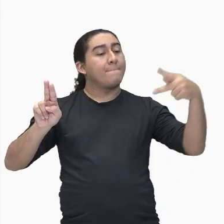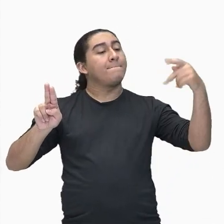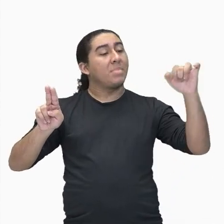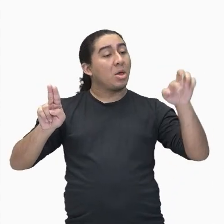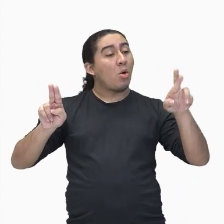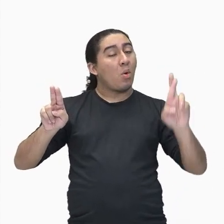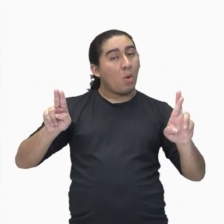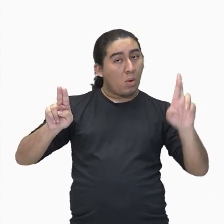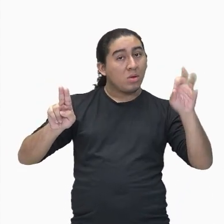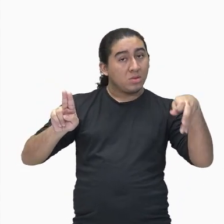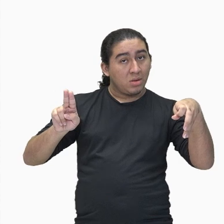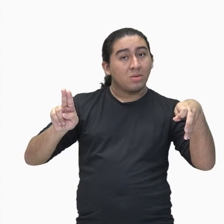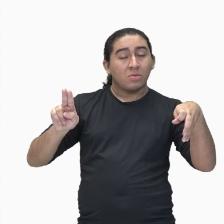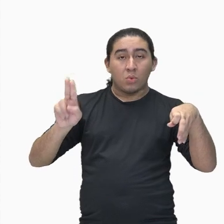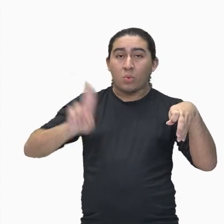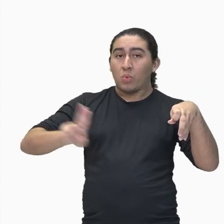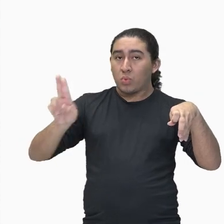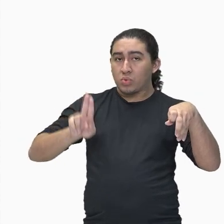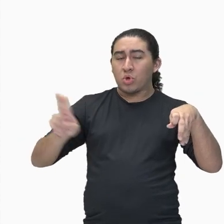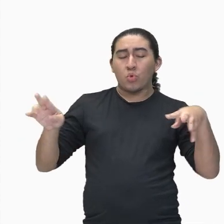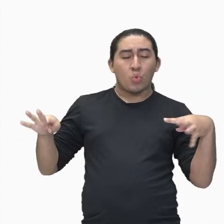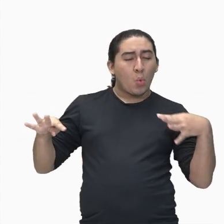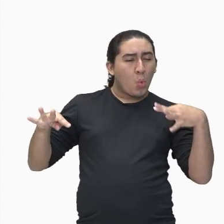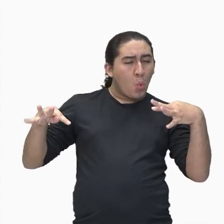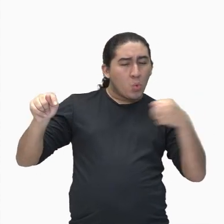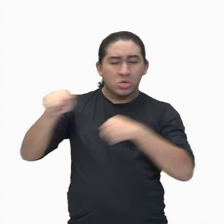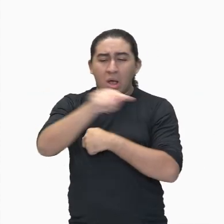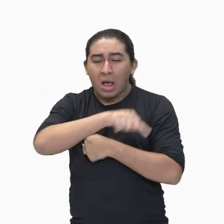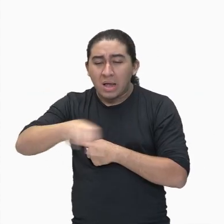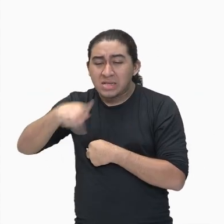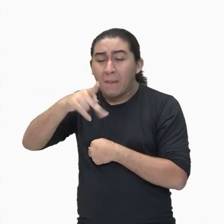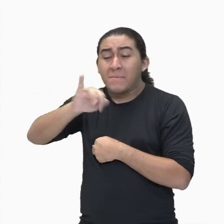né? É o pior de todos que estão ali.